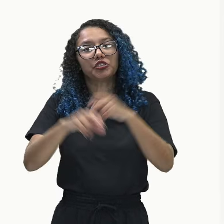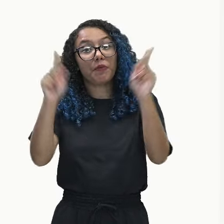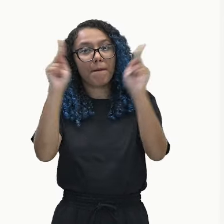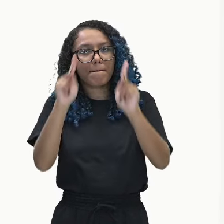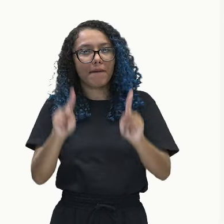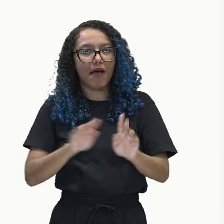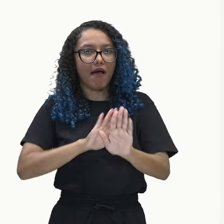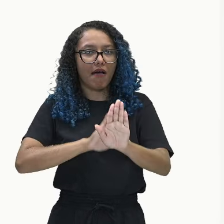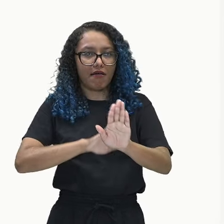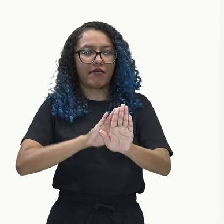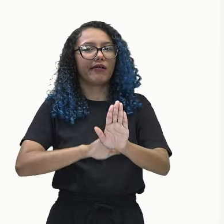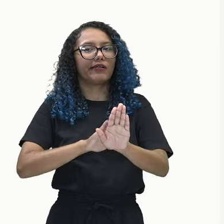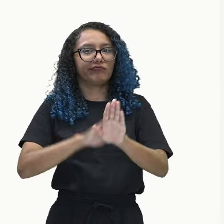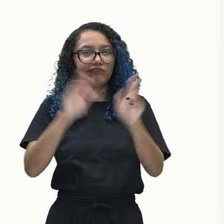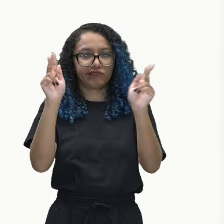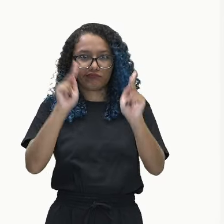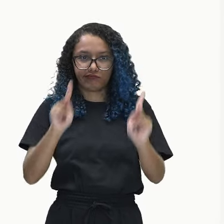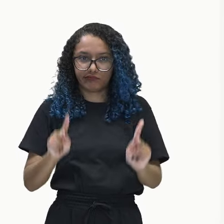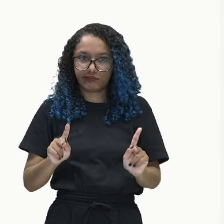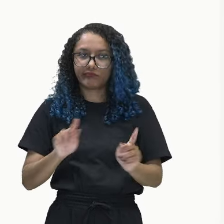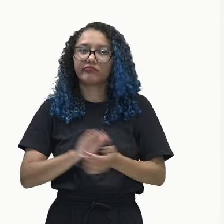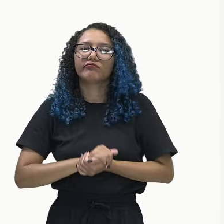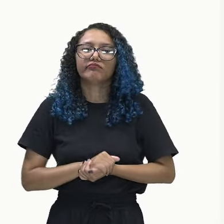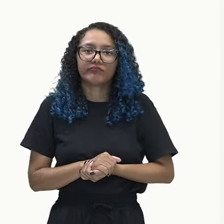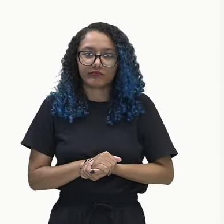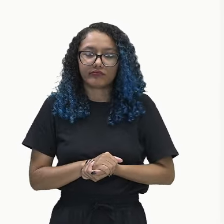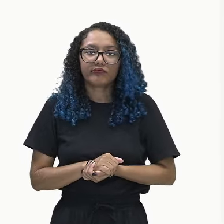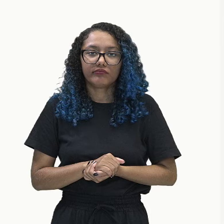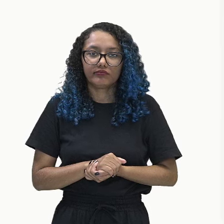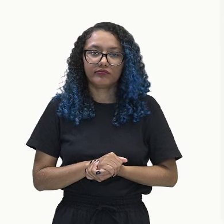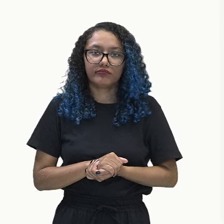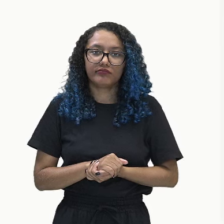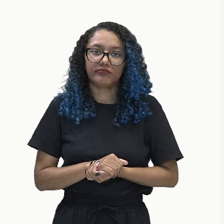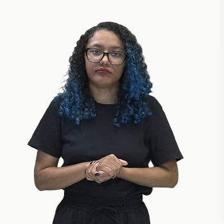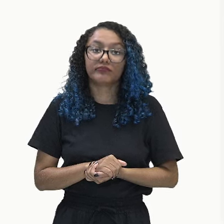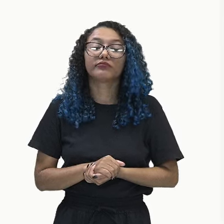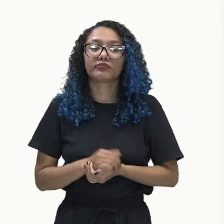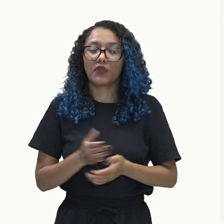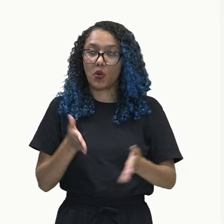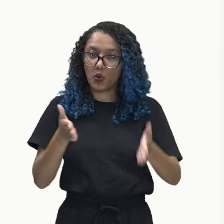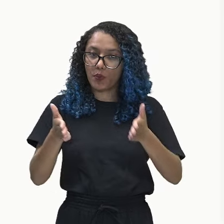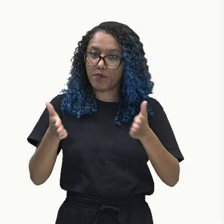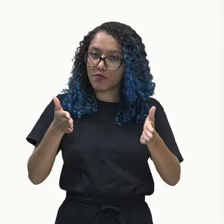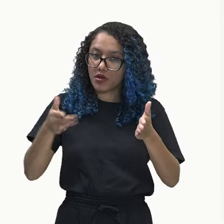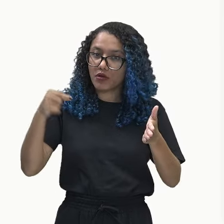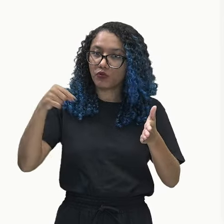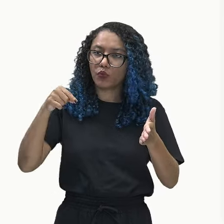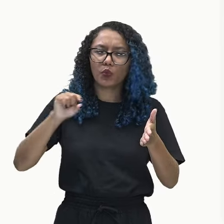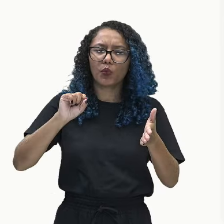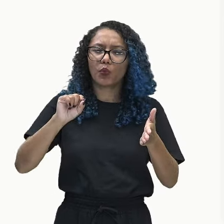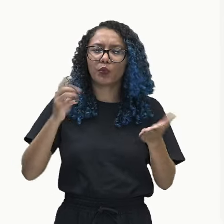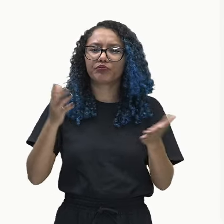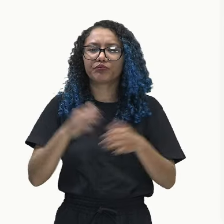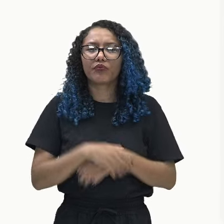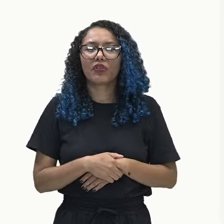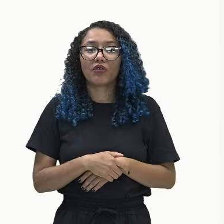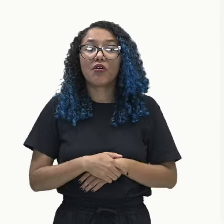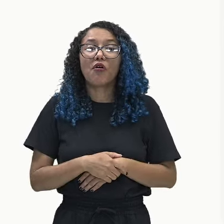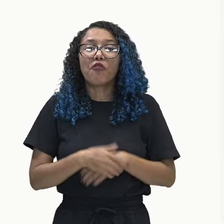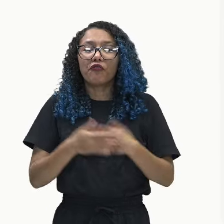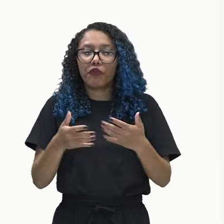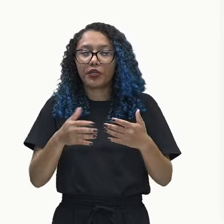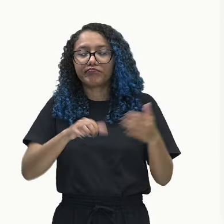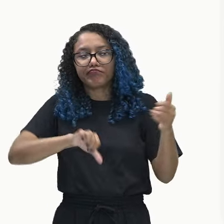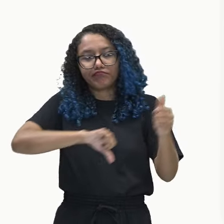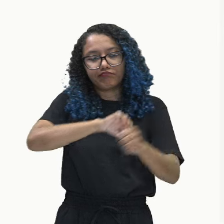ser duradoura. Olha o que a gente fala para a gente. Nesse período específico, aconteceu durante a transição da República para o